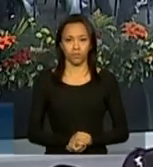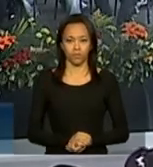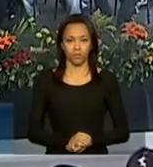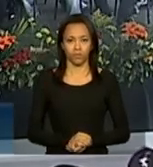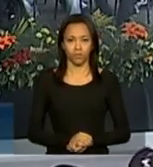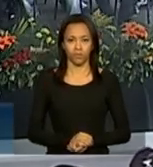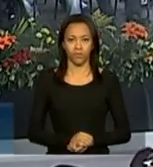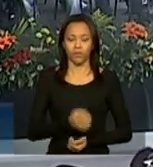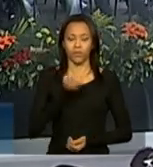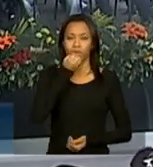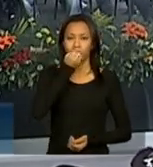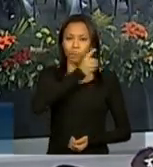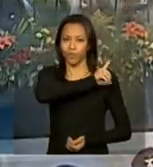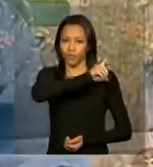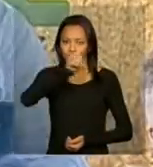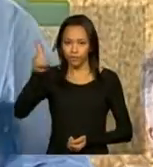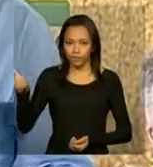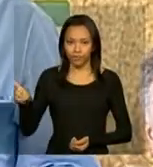Bom dia.